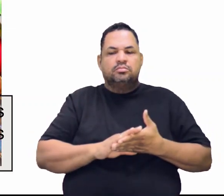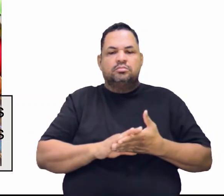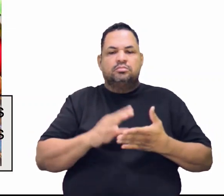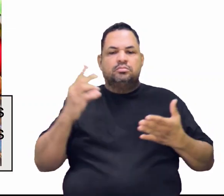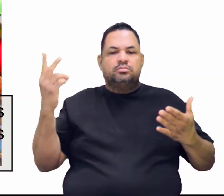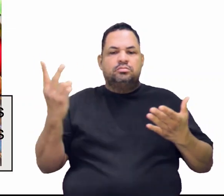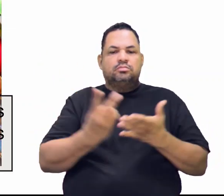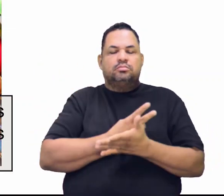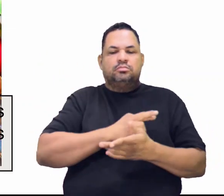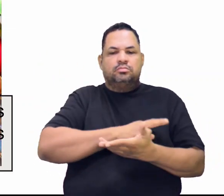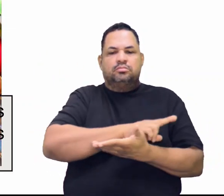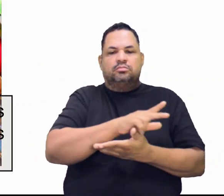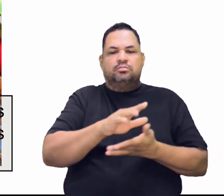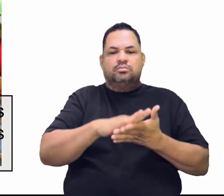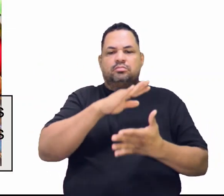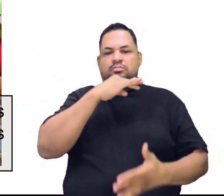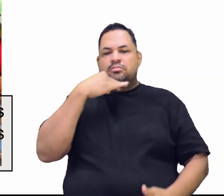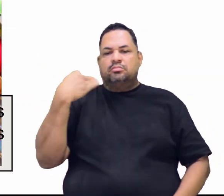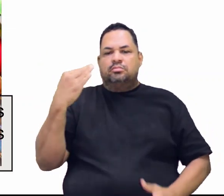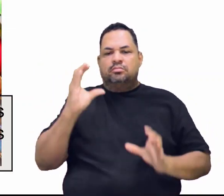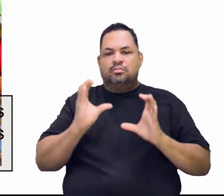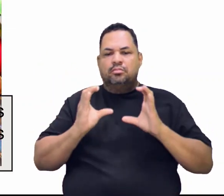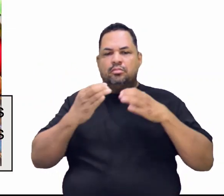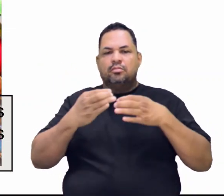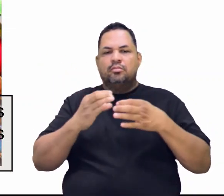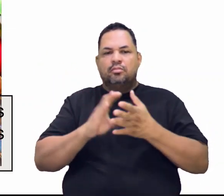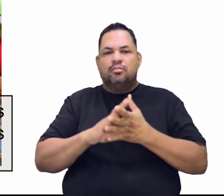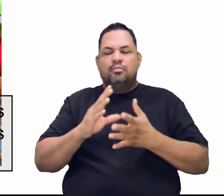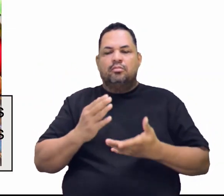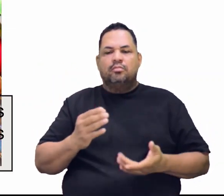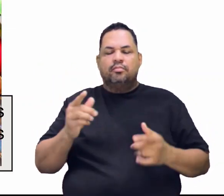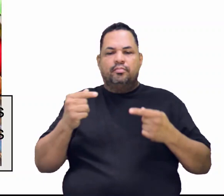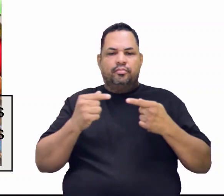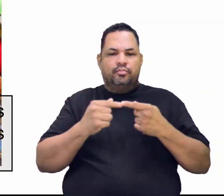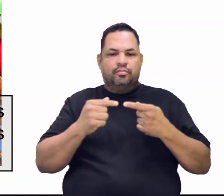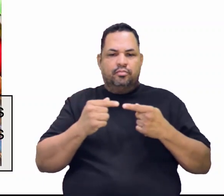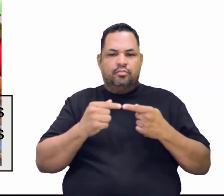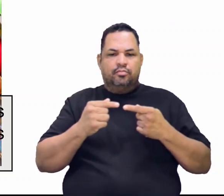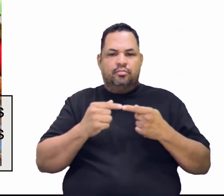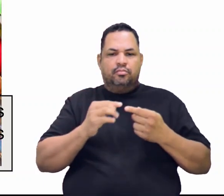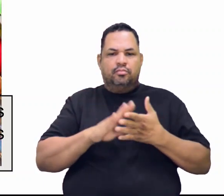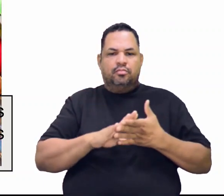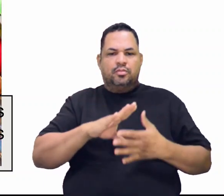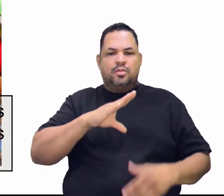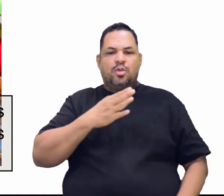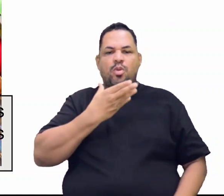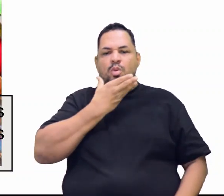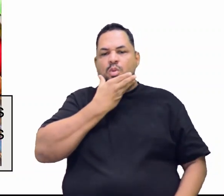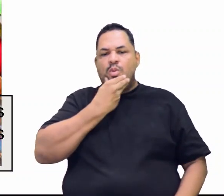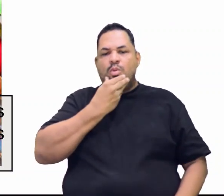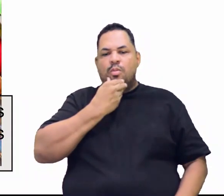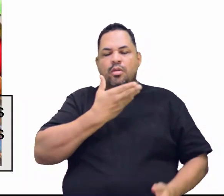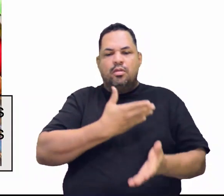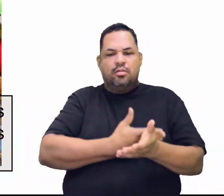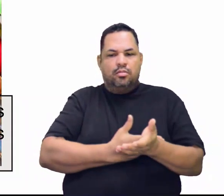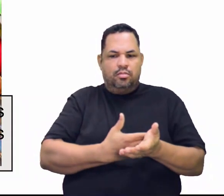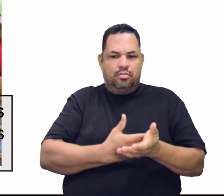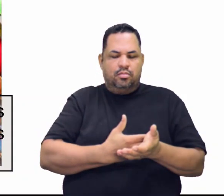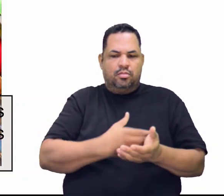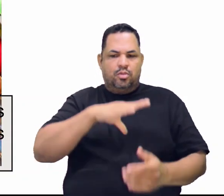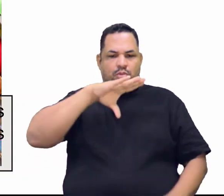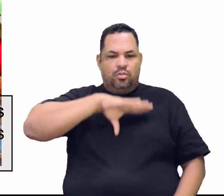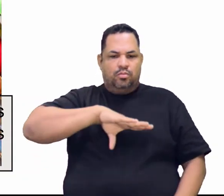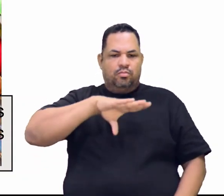ocasionando aí uma enorme mortandade entre eles. O contato com o homem branco traz